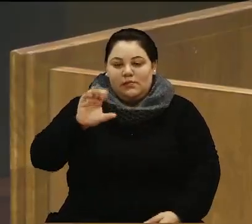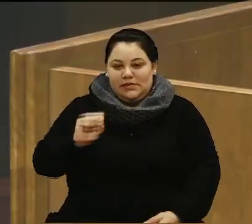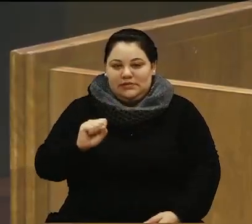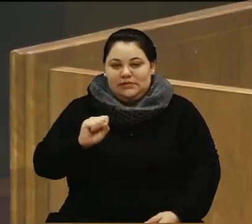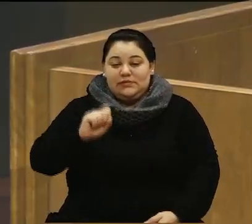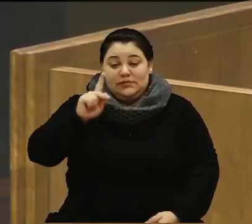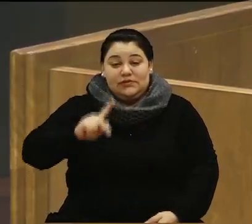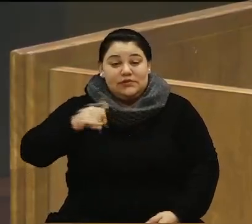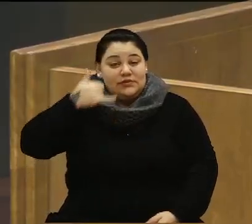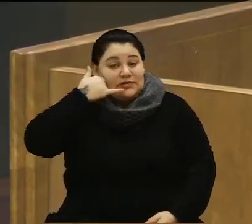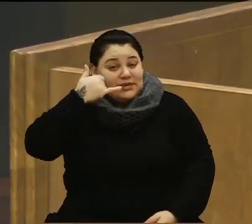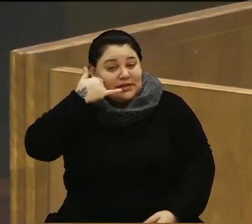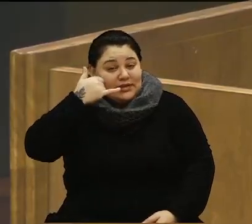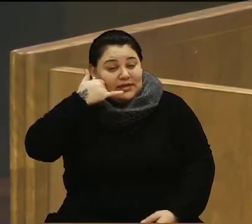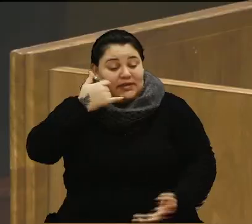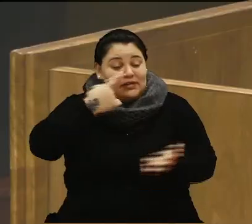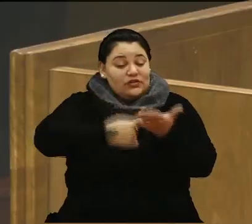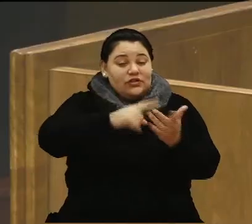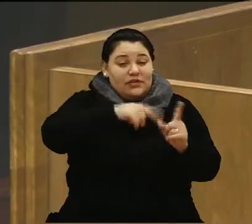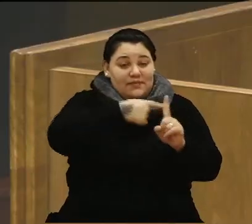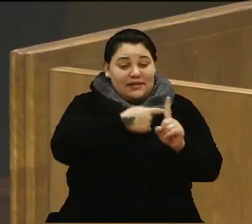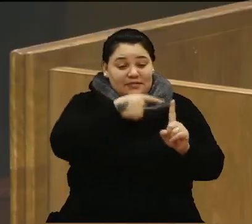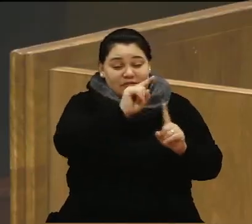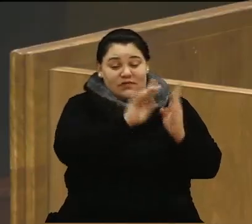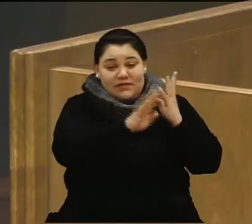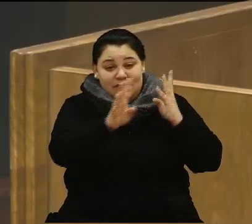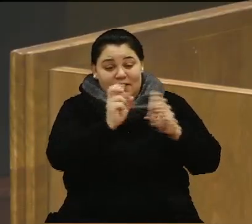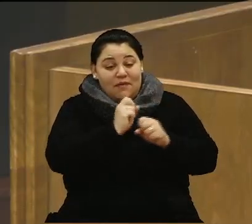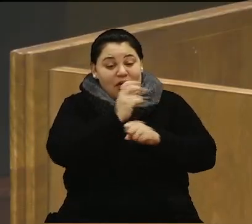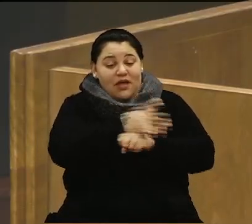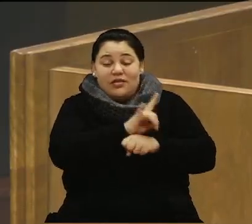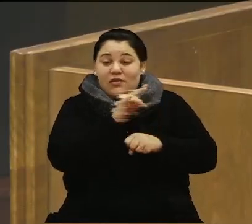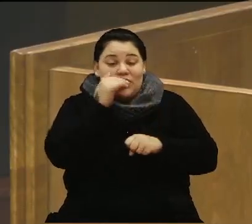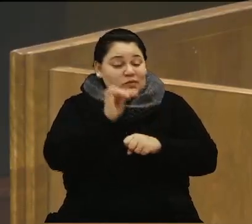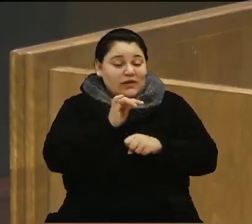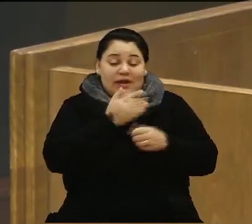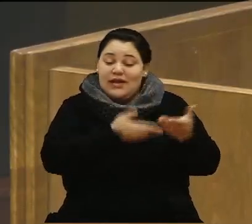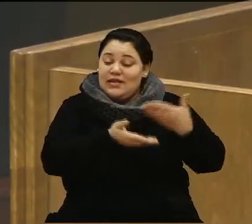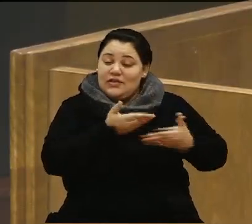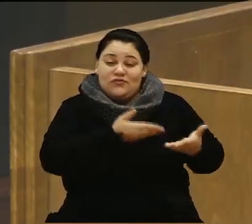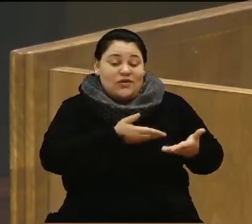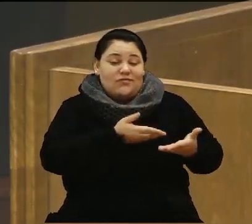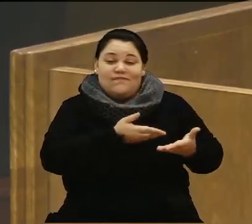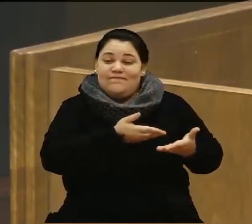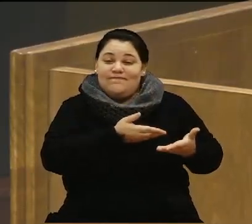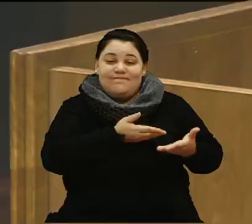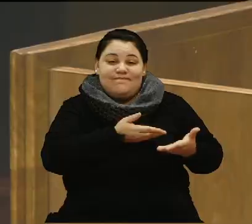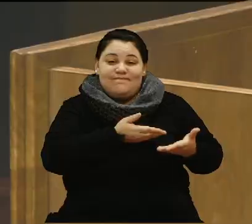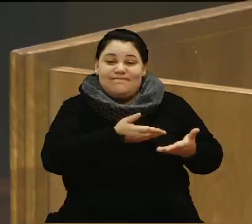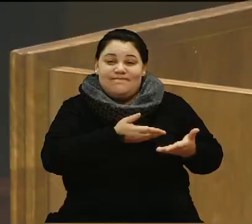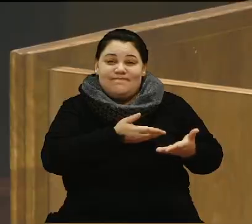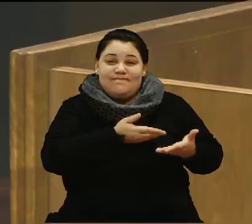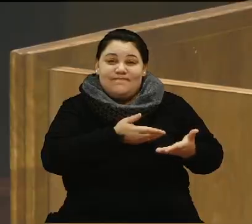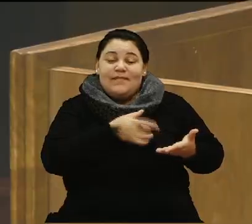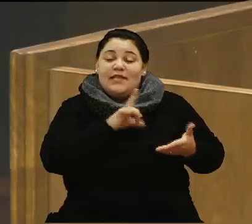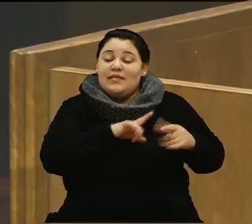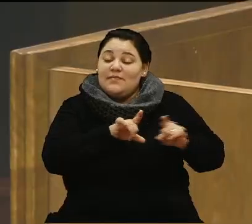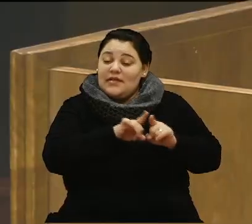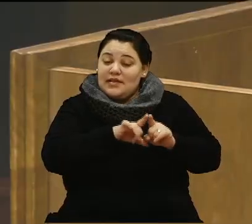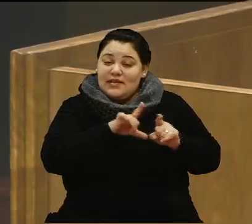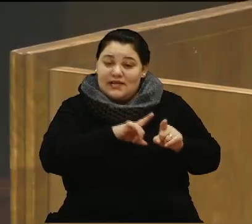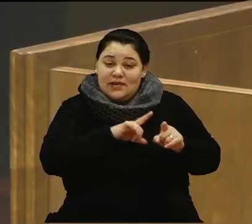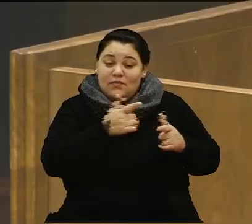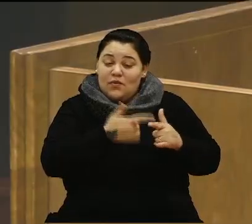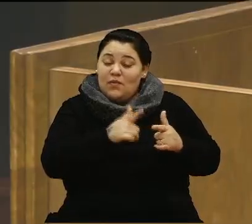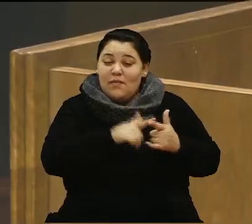tentam ligar no Agenda Mais, elas vão de madrugada para a fila e elas não conseguem consulta. Fora isso, a gente tem a problemática dos